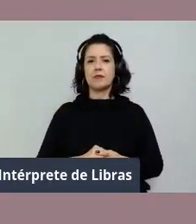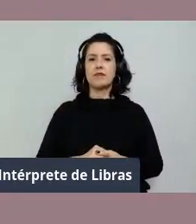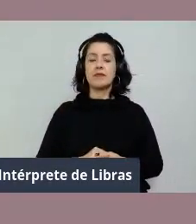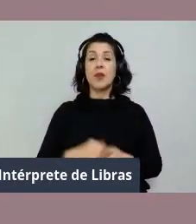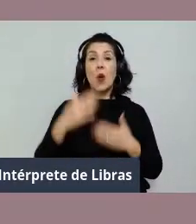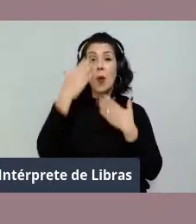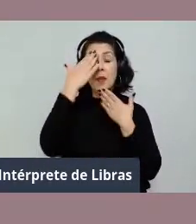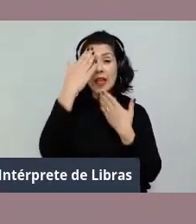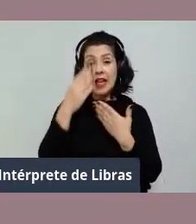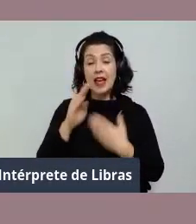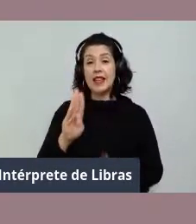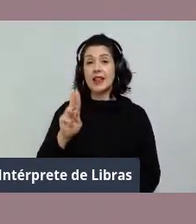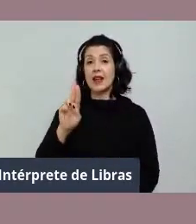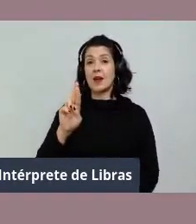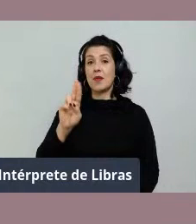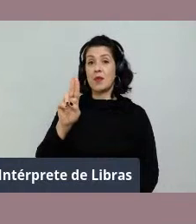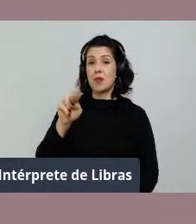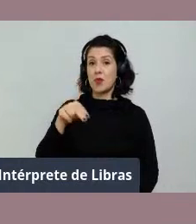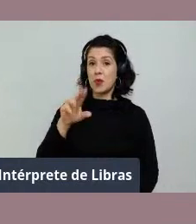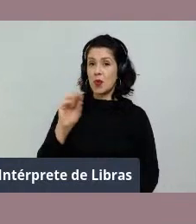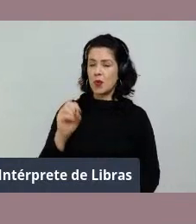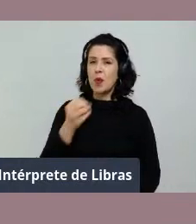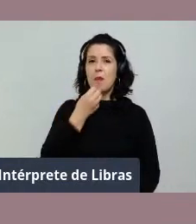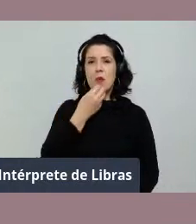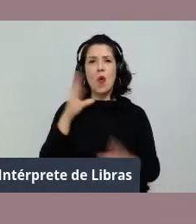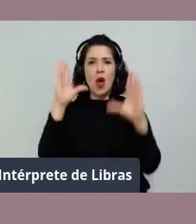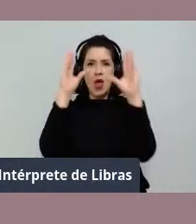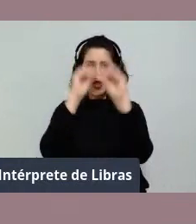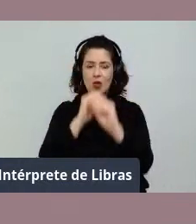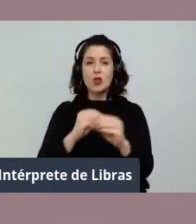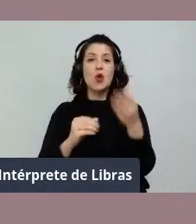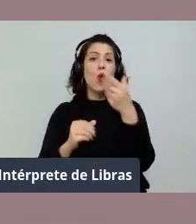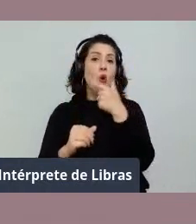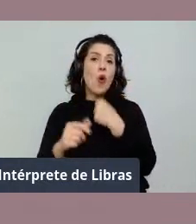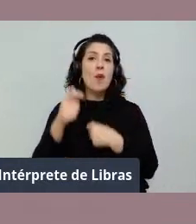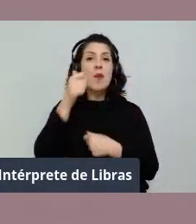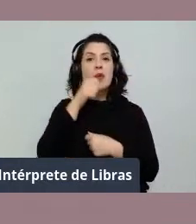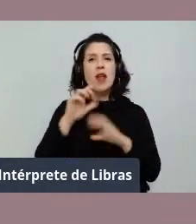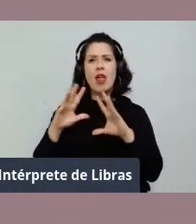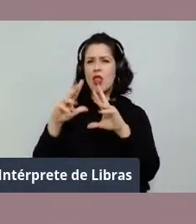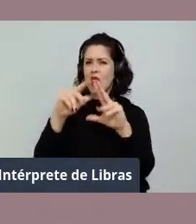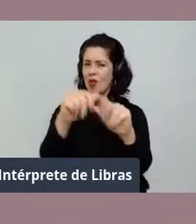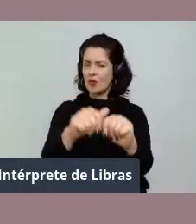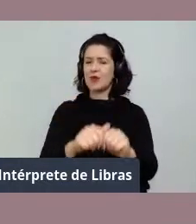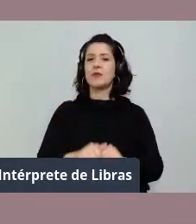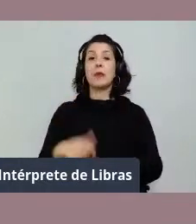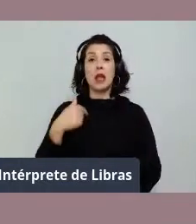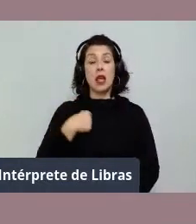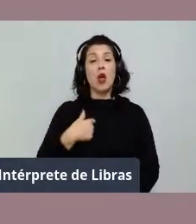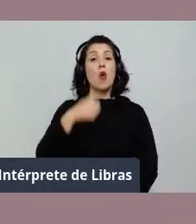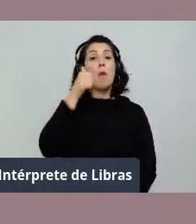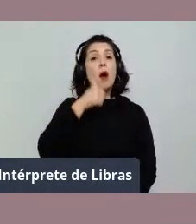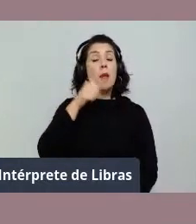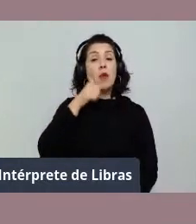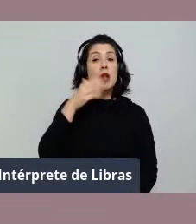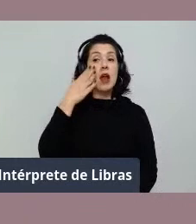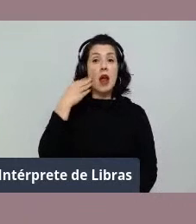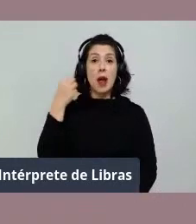Obrigada, Bruno. Boa noite a todos, a todas. Eu sou uma mulher